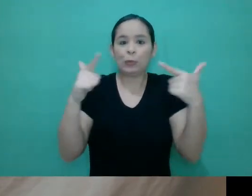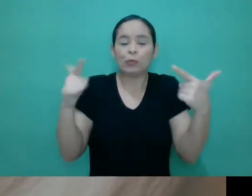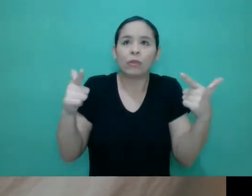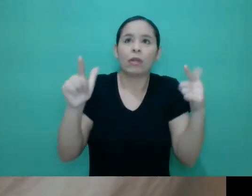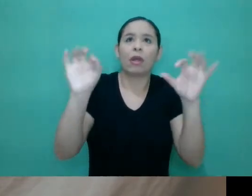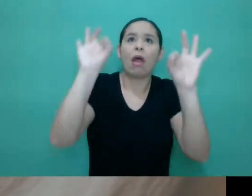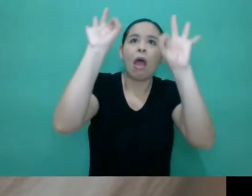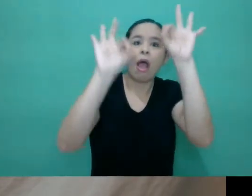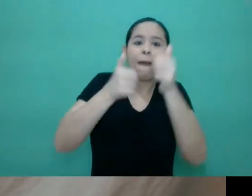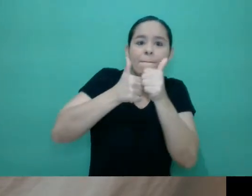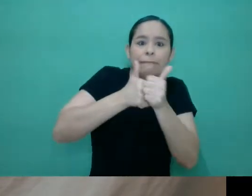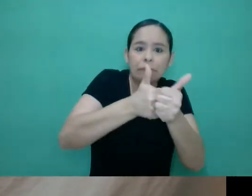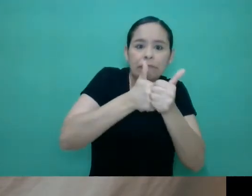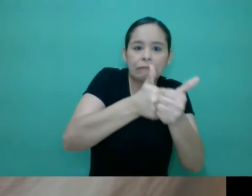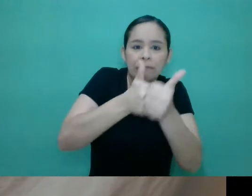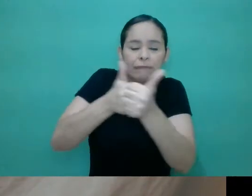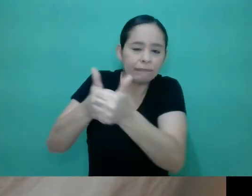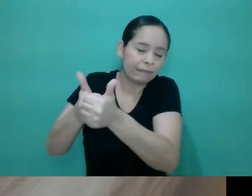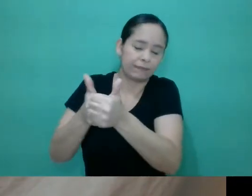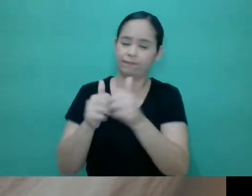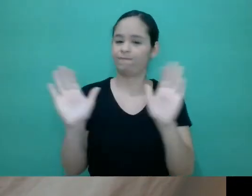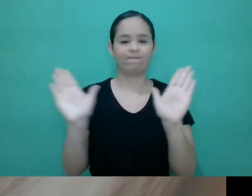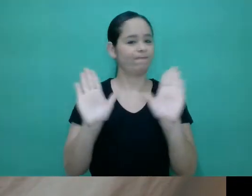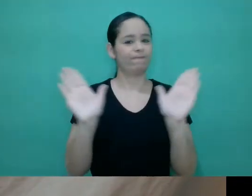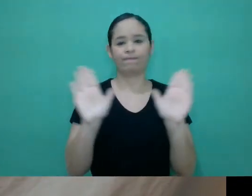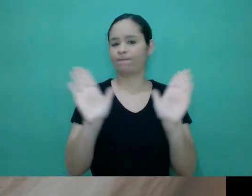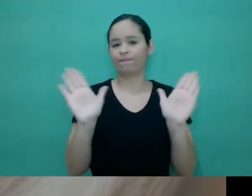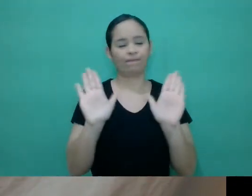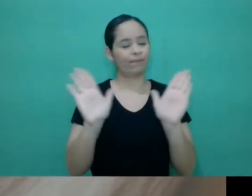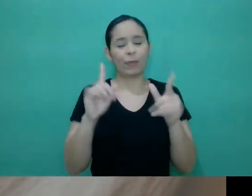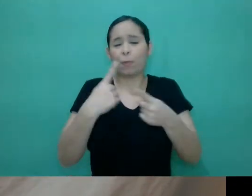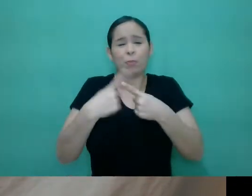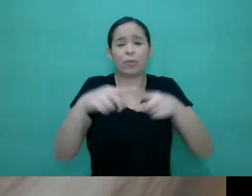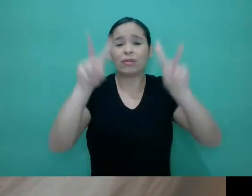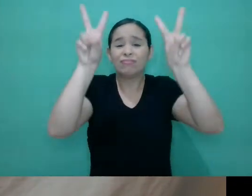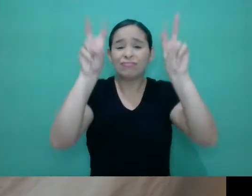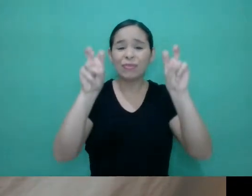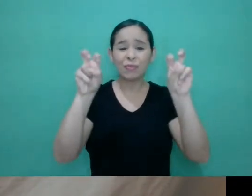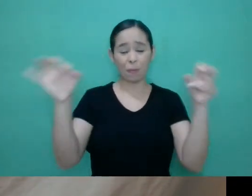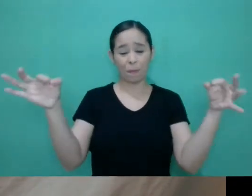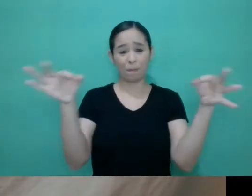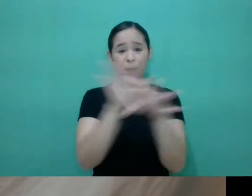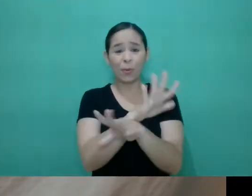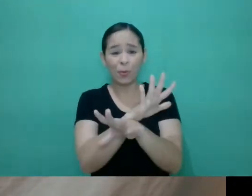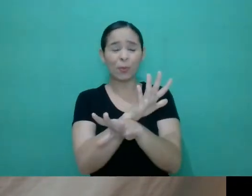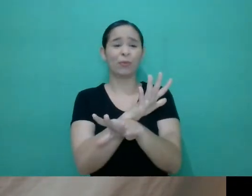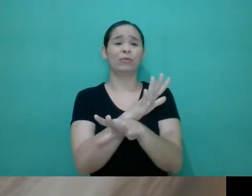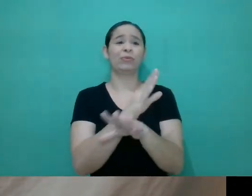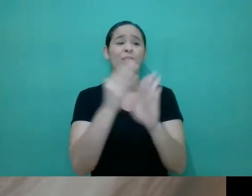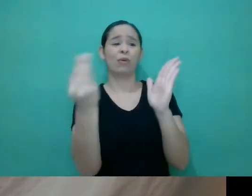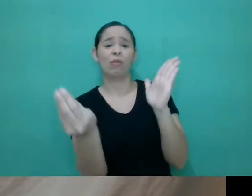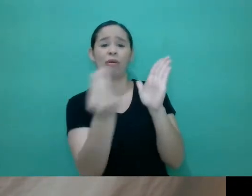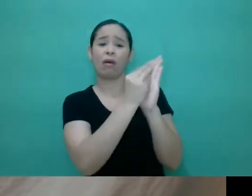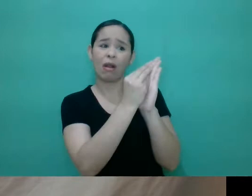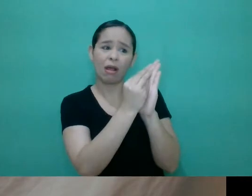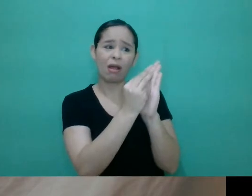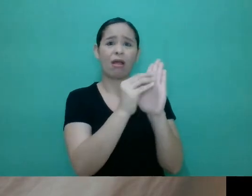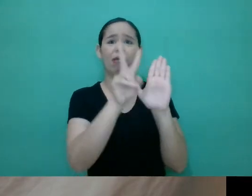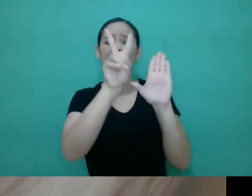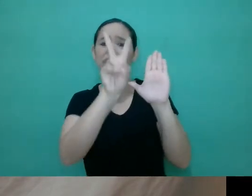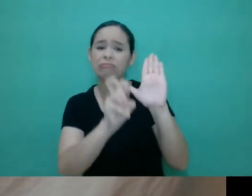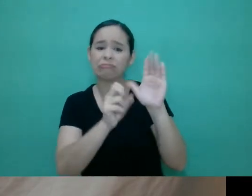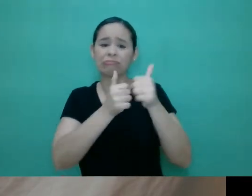esquema a ser seguido justamente porque ele não tem um tema para ser inculcado ou uma